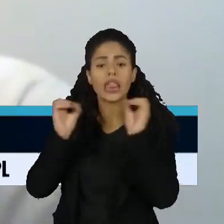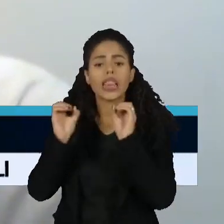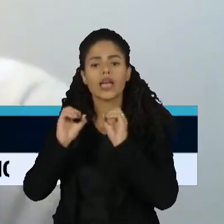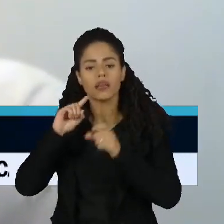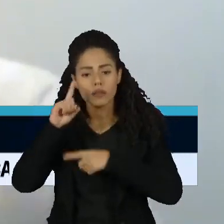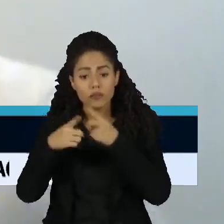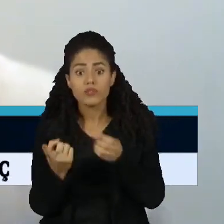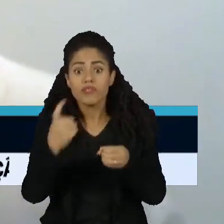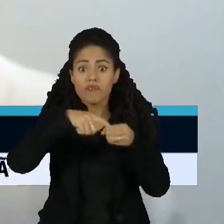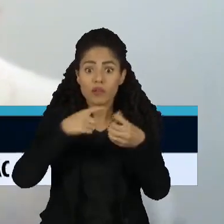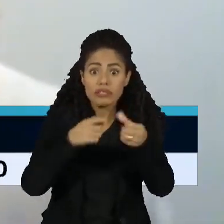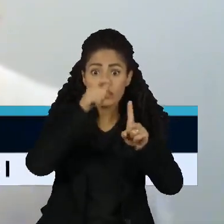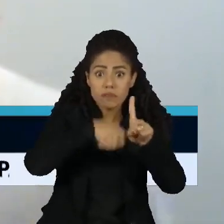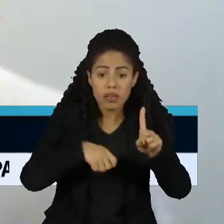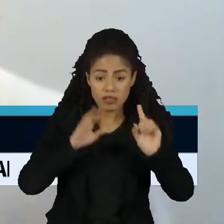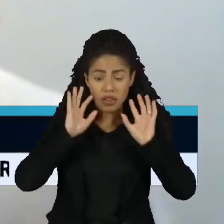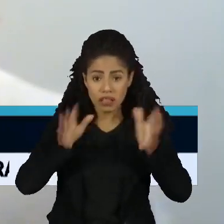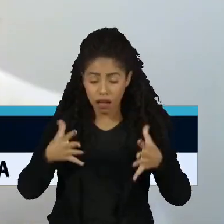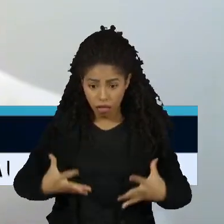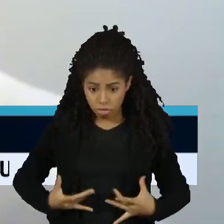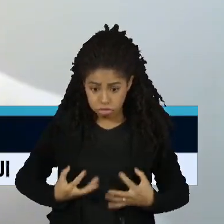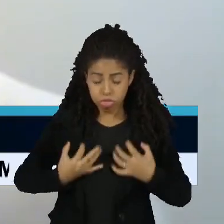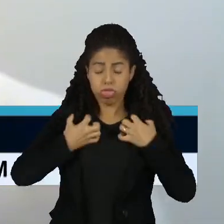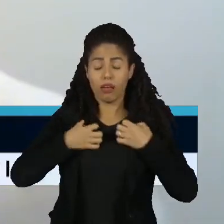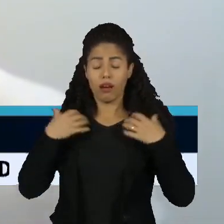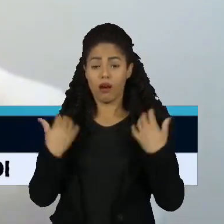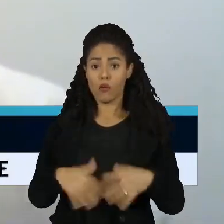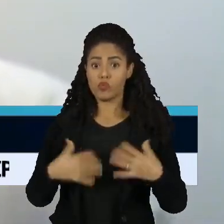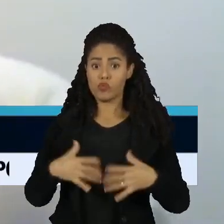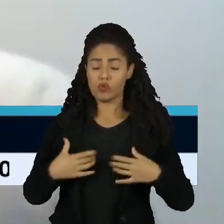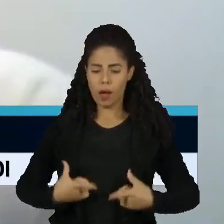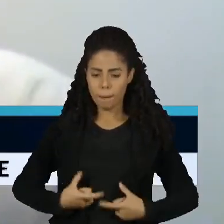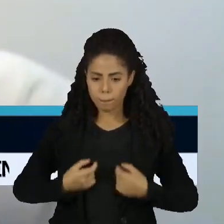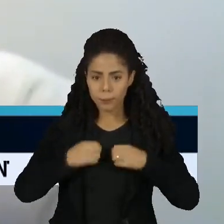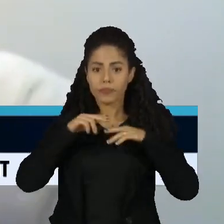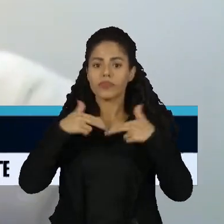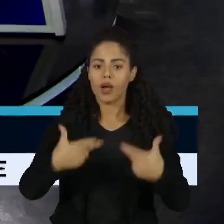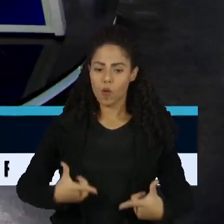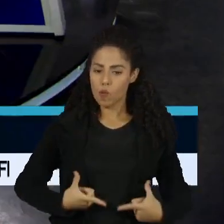inoperável. Então, o câncer de pulmão é uma doença que não dá muita chance.